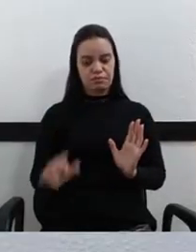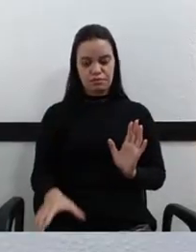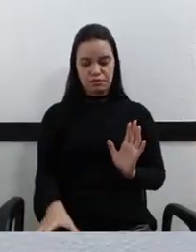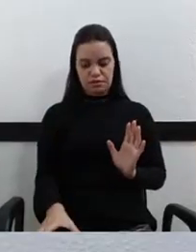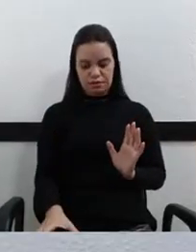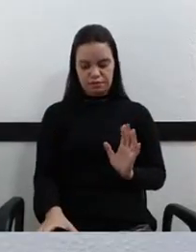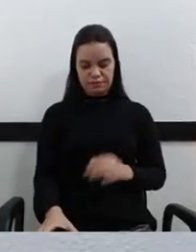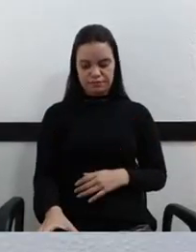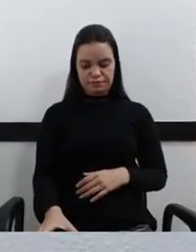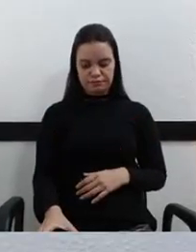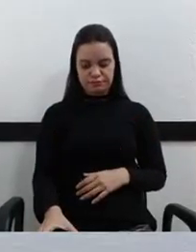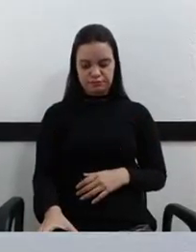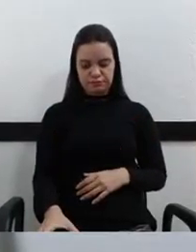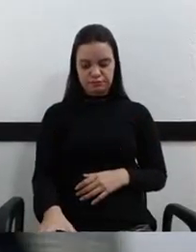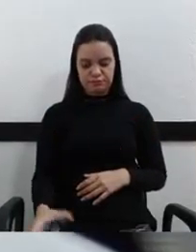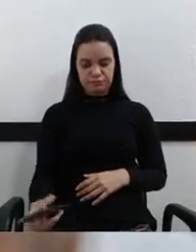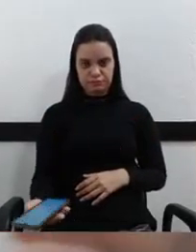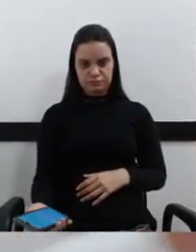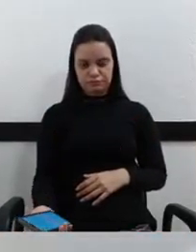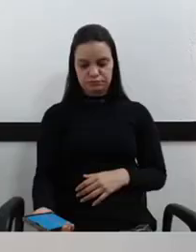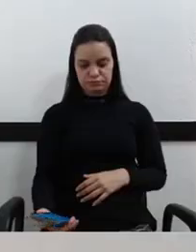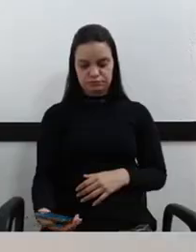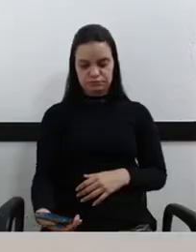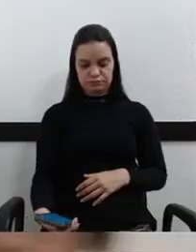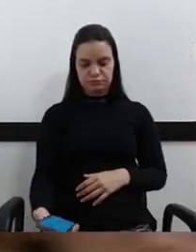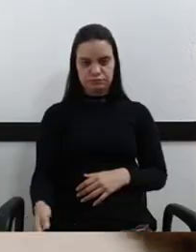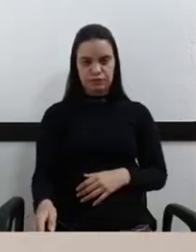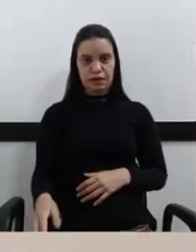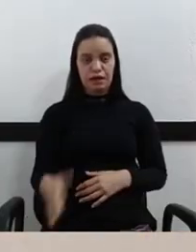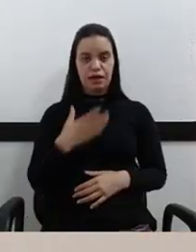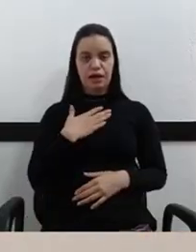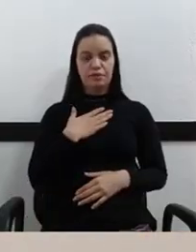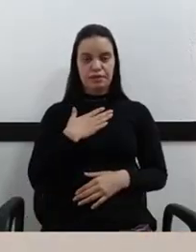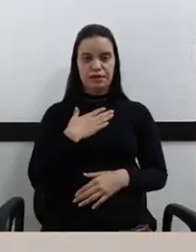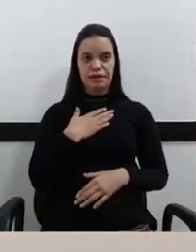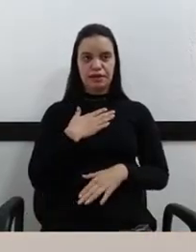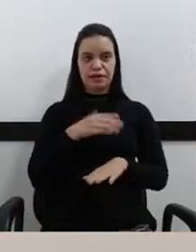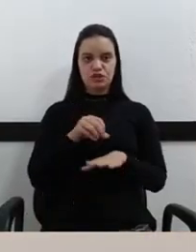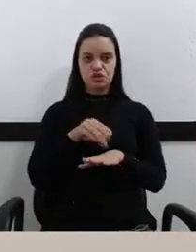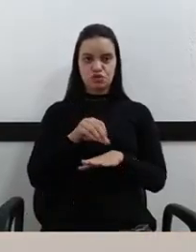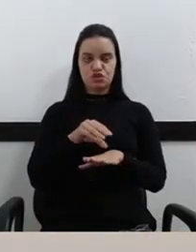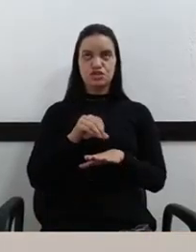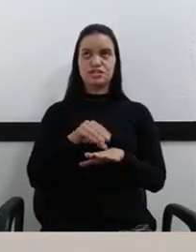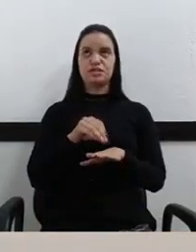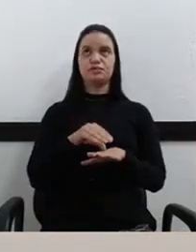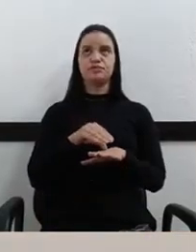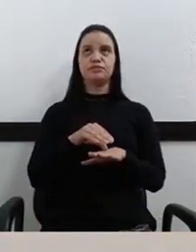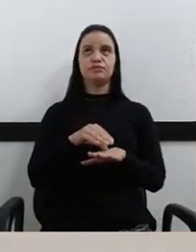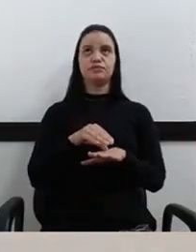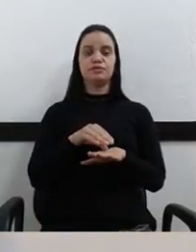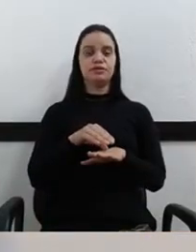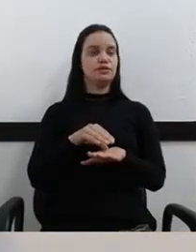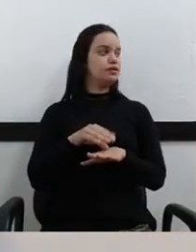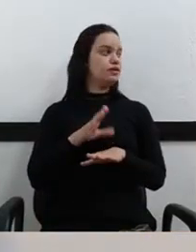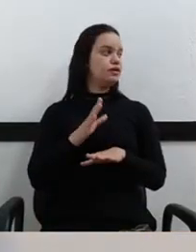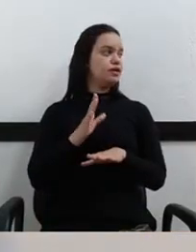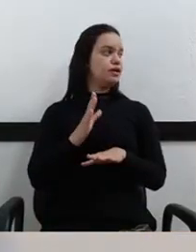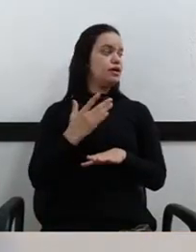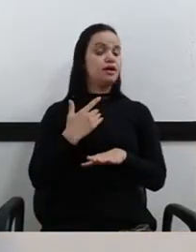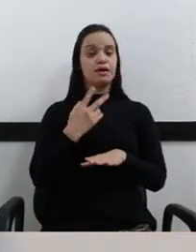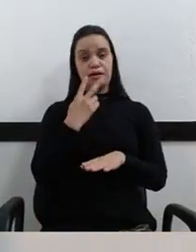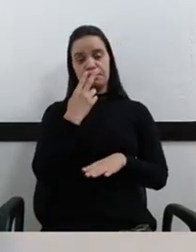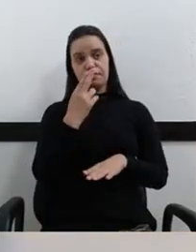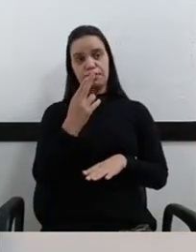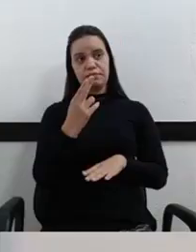Obrigada. Eu gostaria de sugerir que eu acho que né, a discussão já está, me